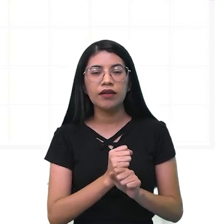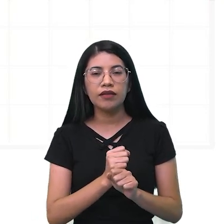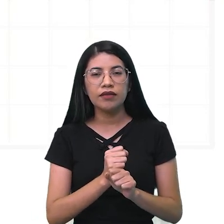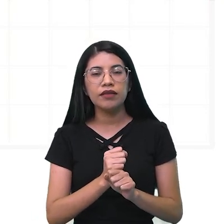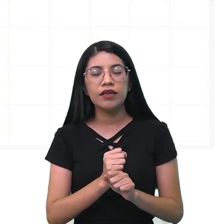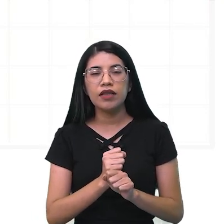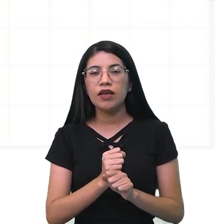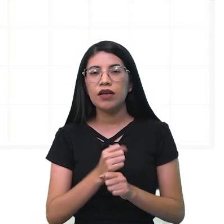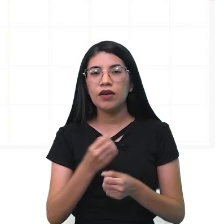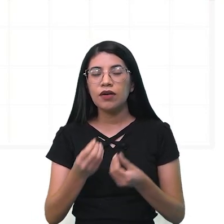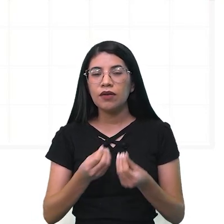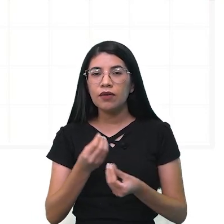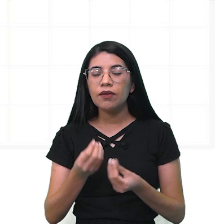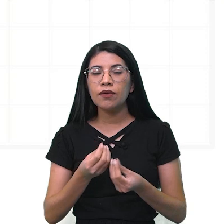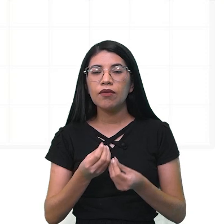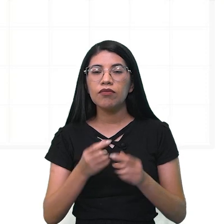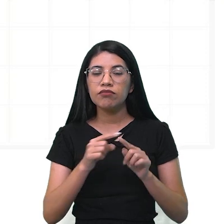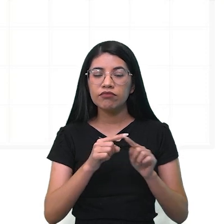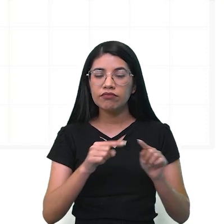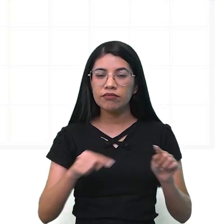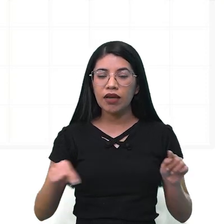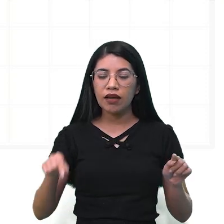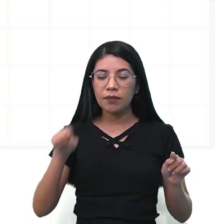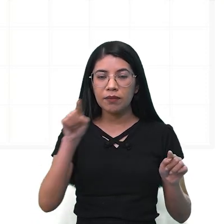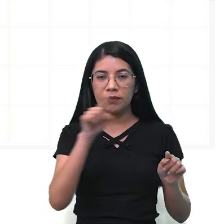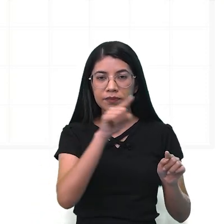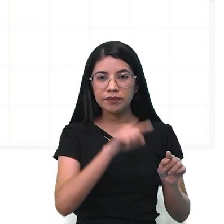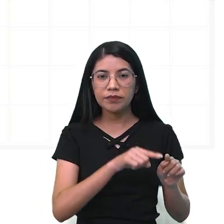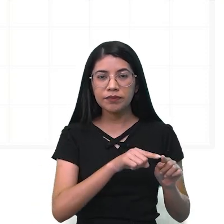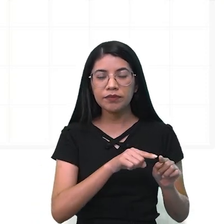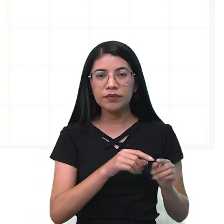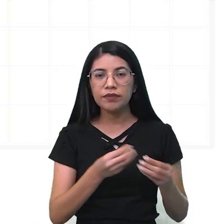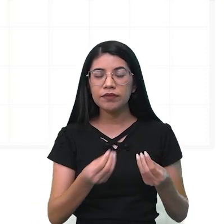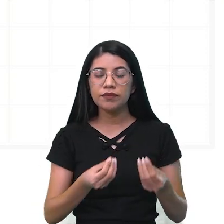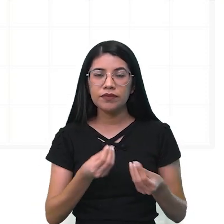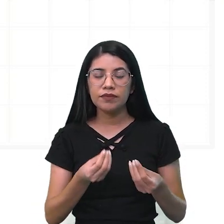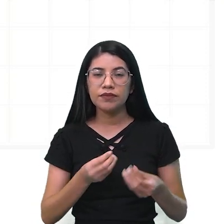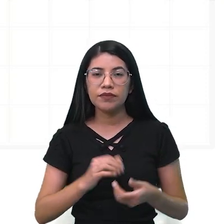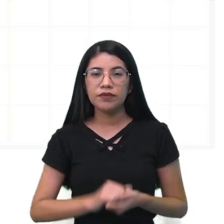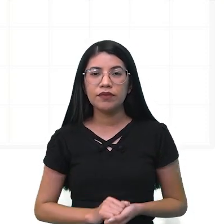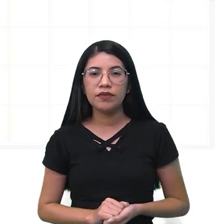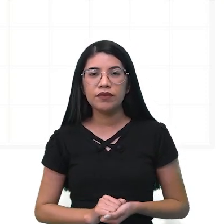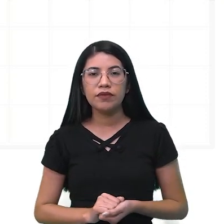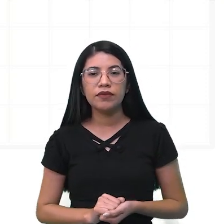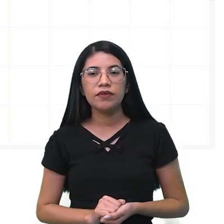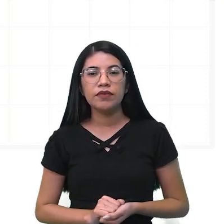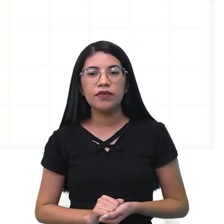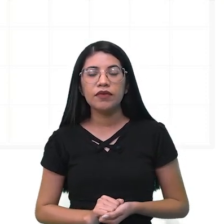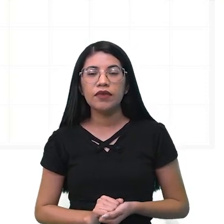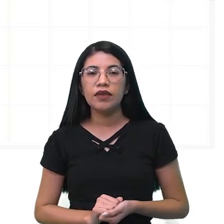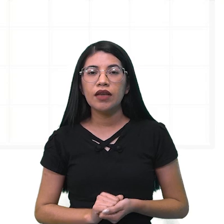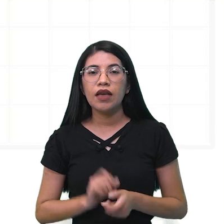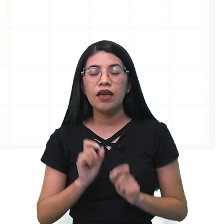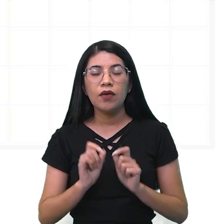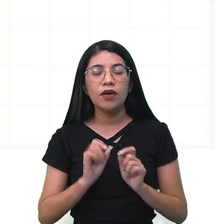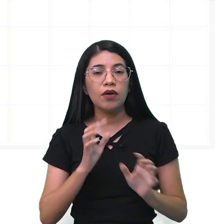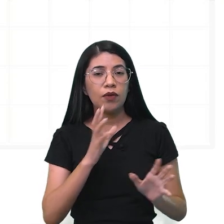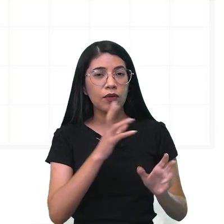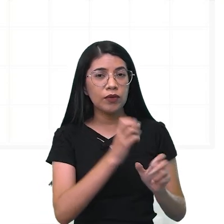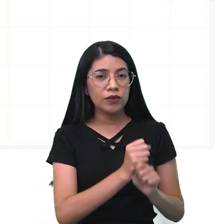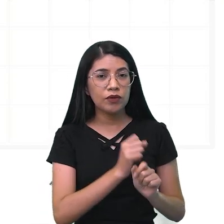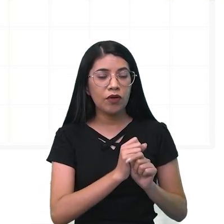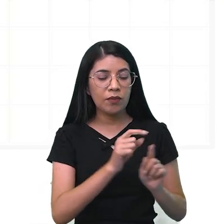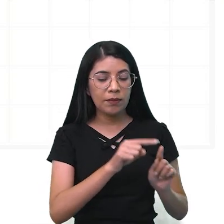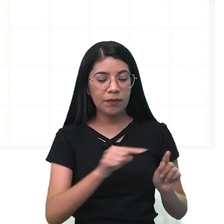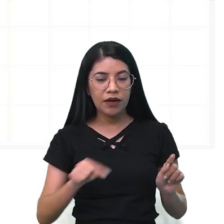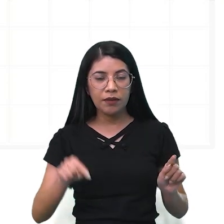os problemas, quando for falado em perímetro, você já sabe que se trata do somatório dos